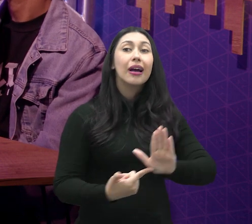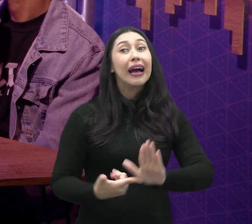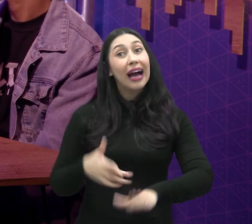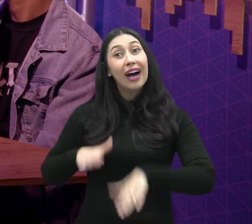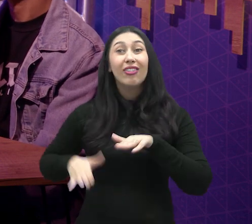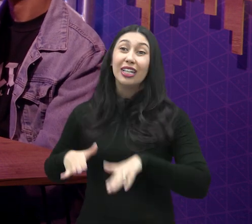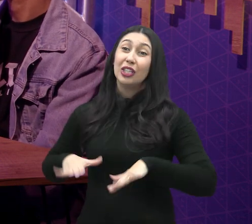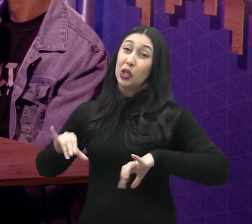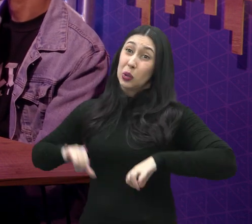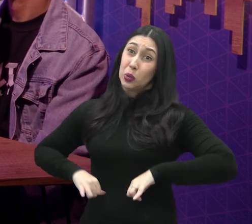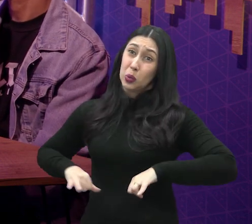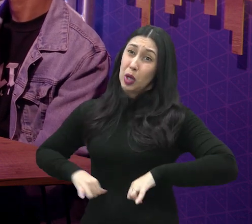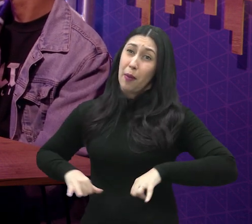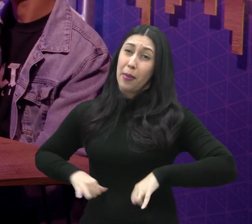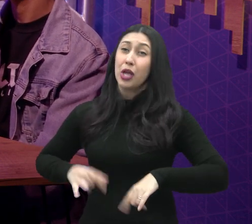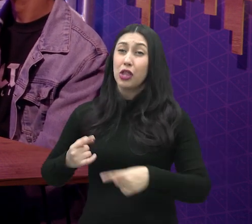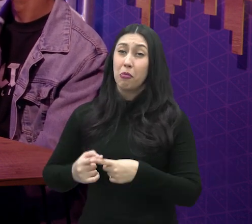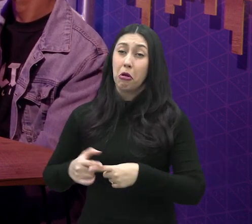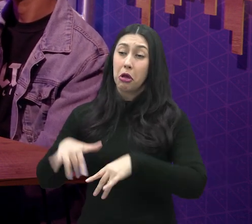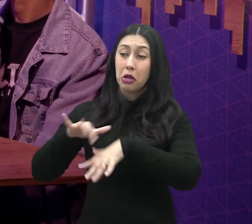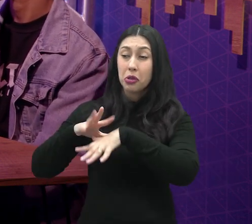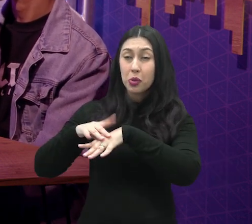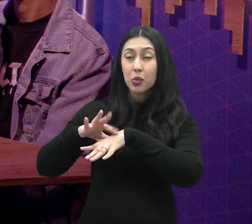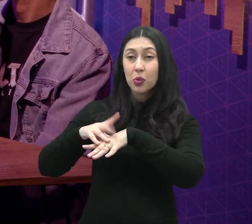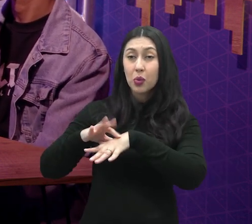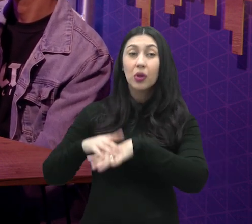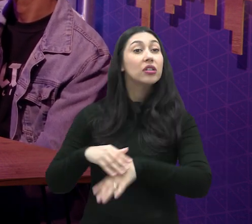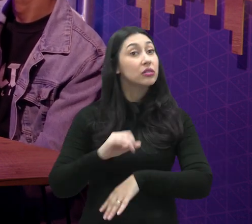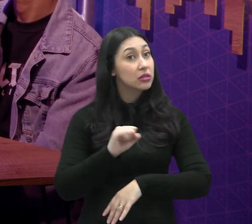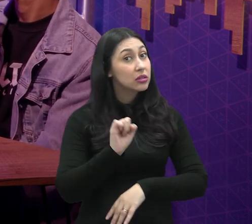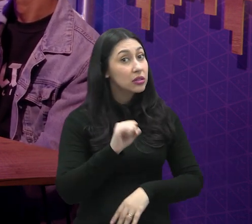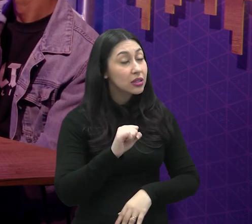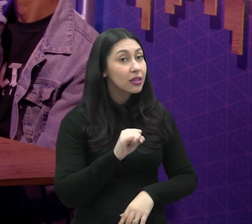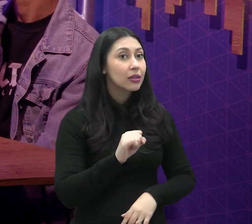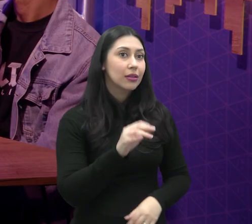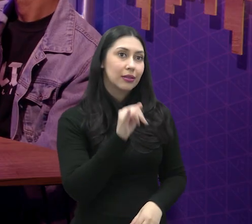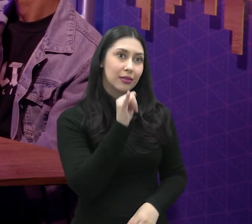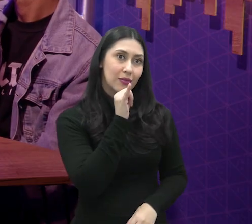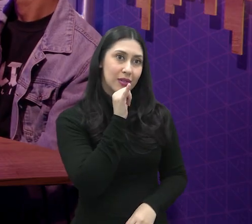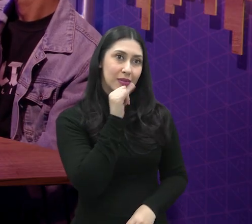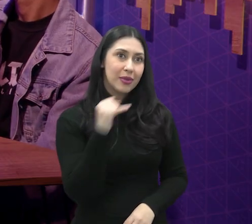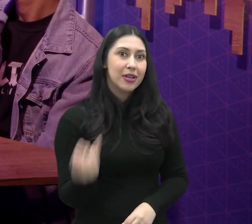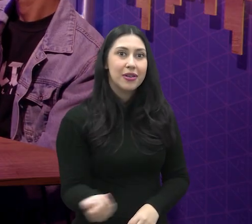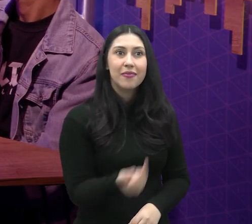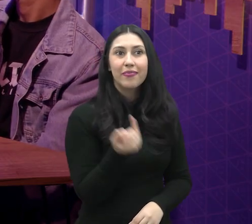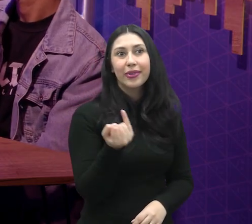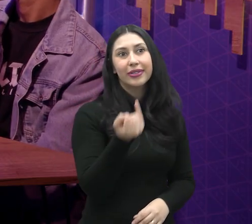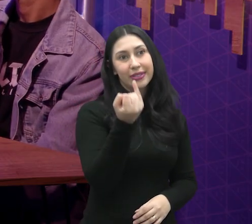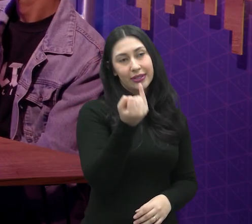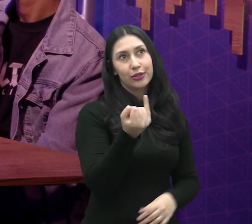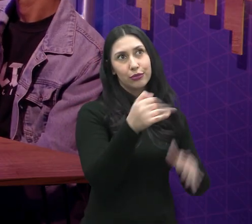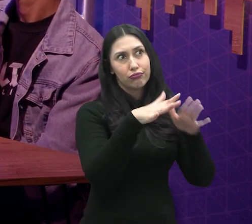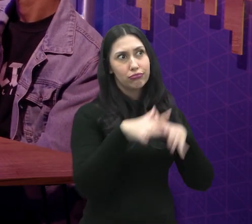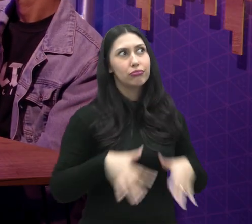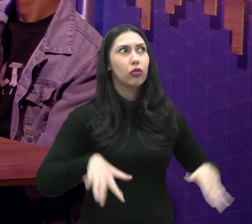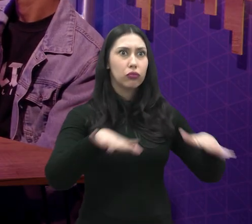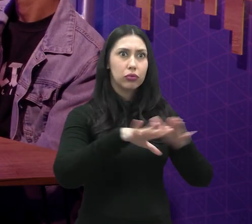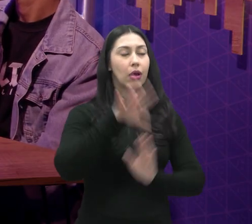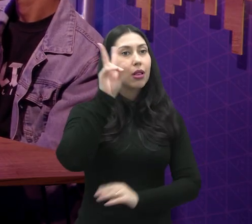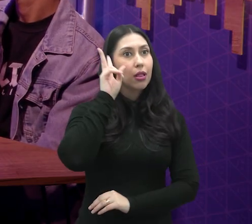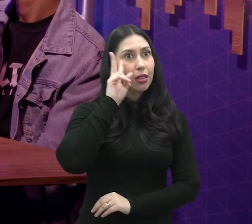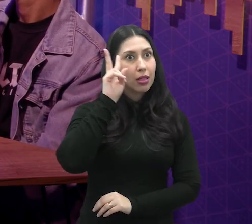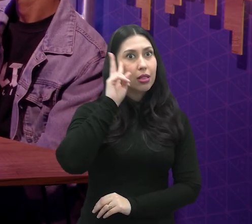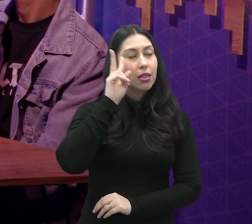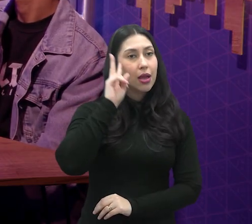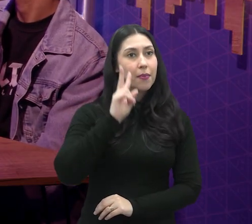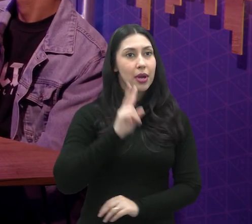que um personagem passa, né, por causa de uma doença e tal. A gente tem um exemplo muito importante que eu acho que talvez todo mundo deve lembrar, que